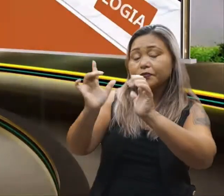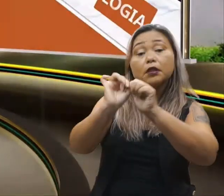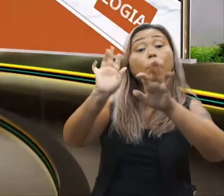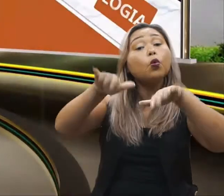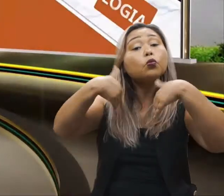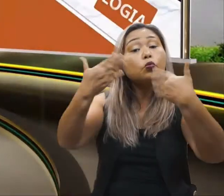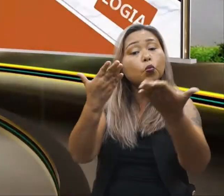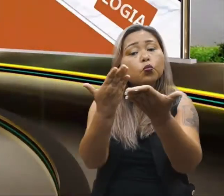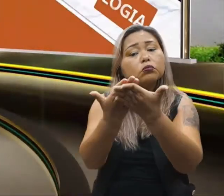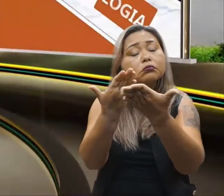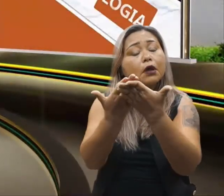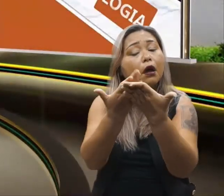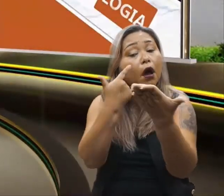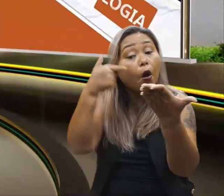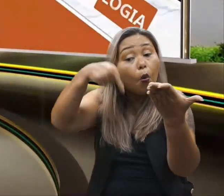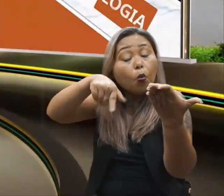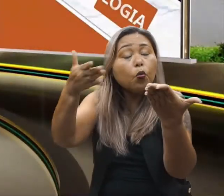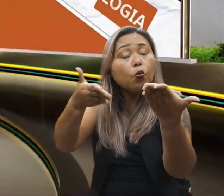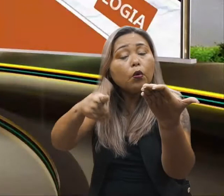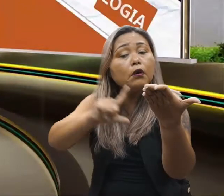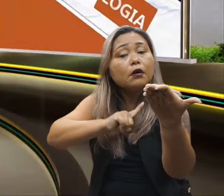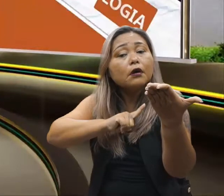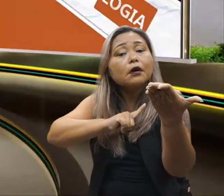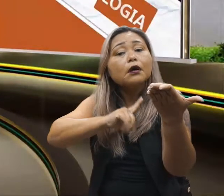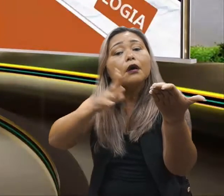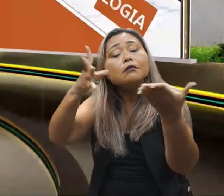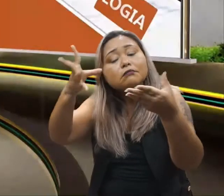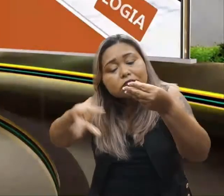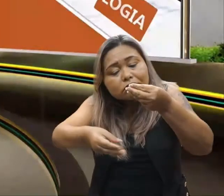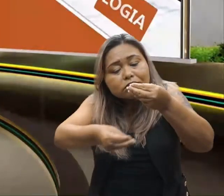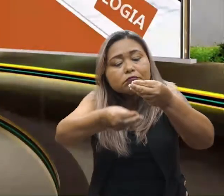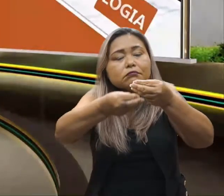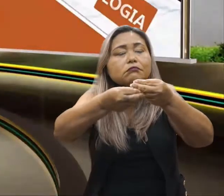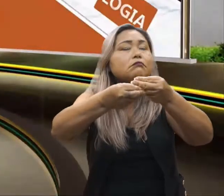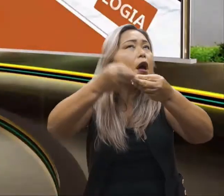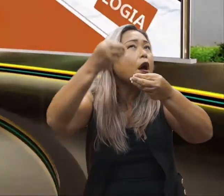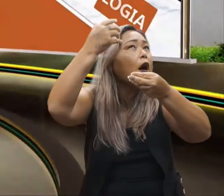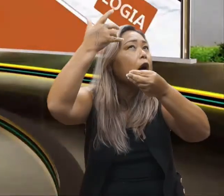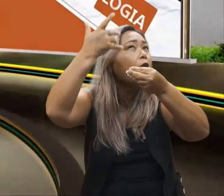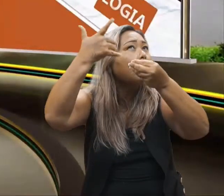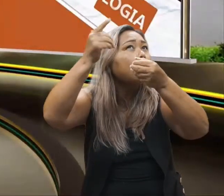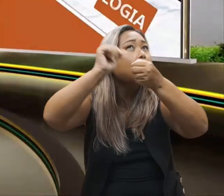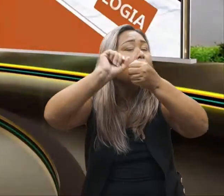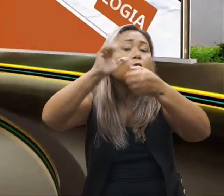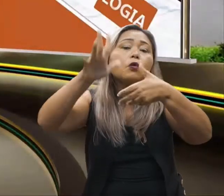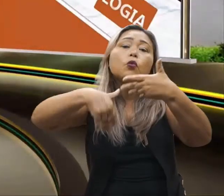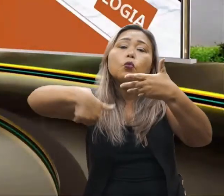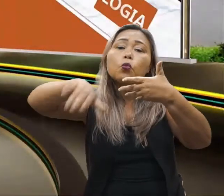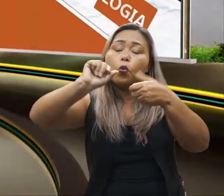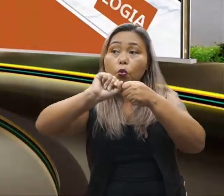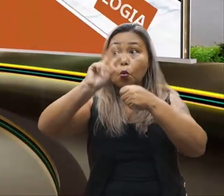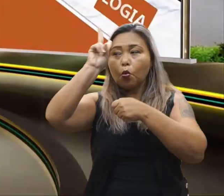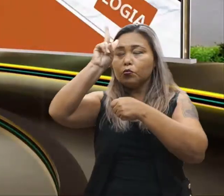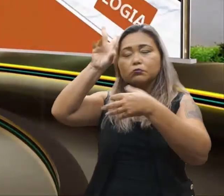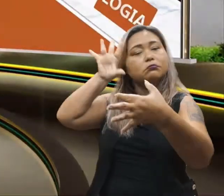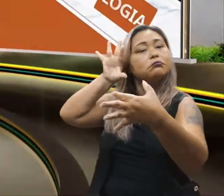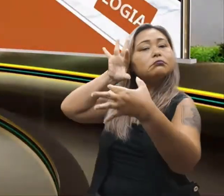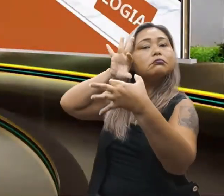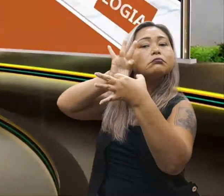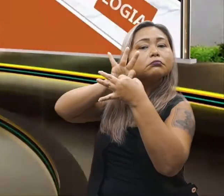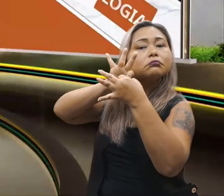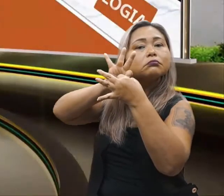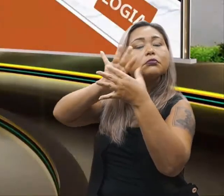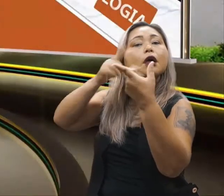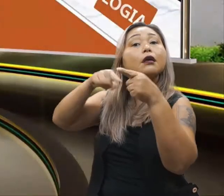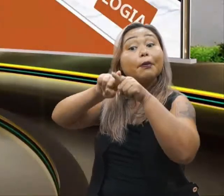para tentar trazer um pouco essas reflexões num aspecto histórico e da